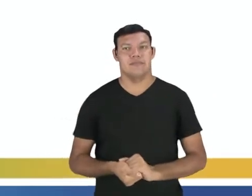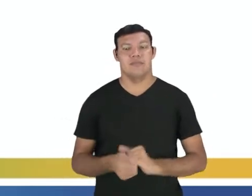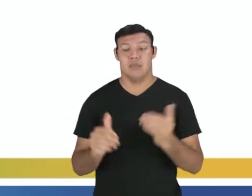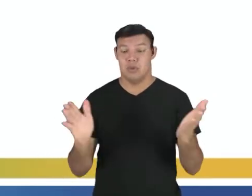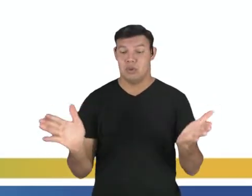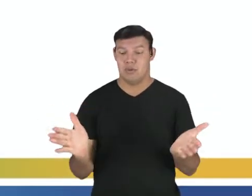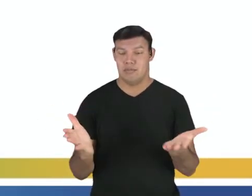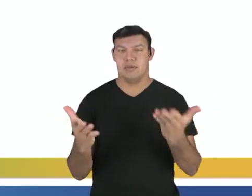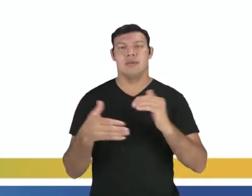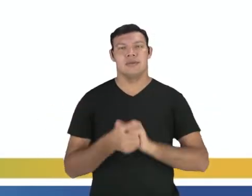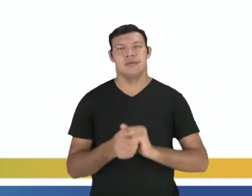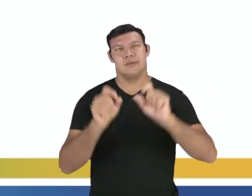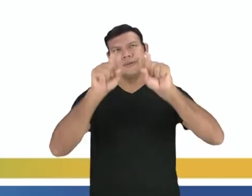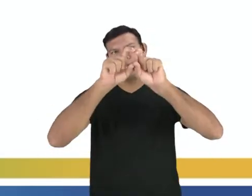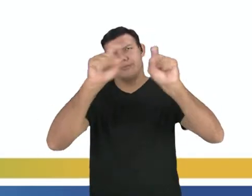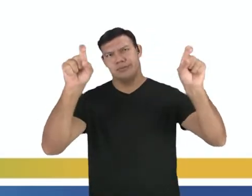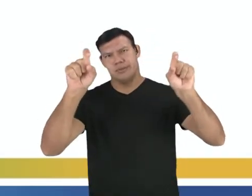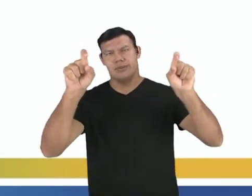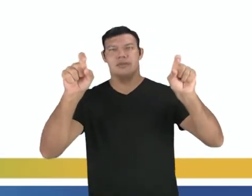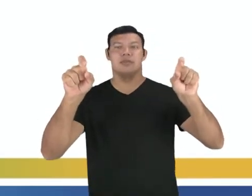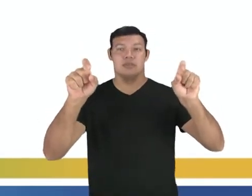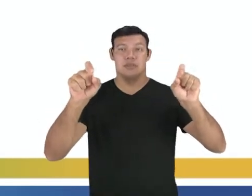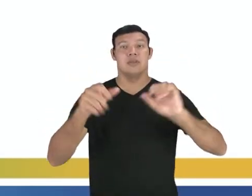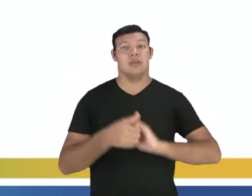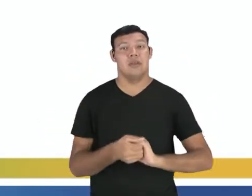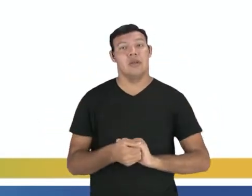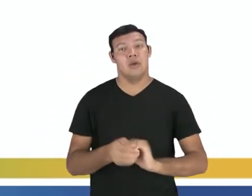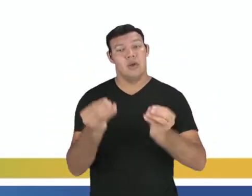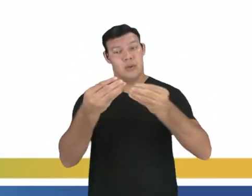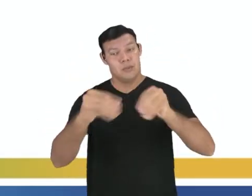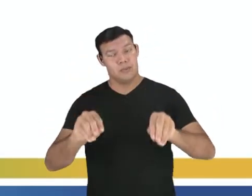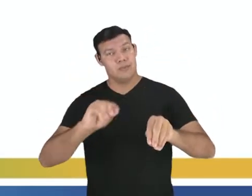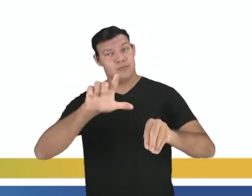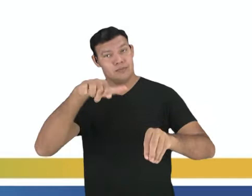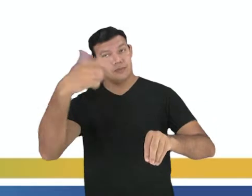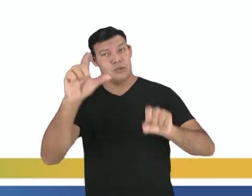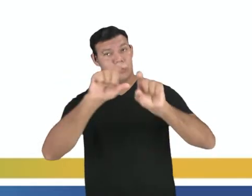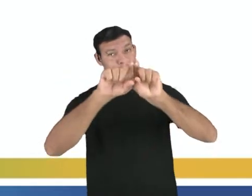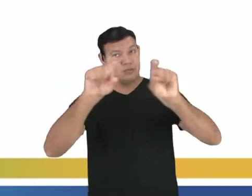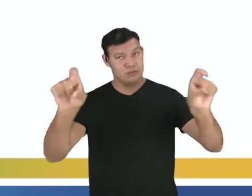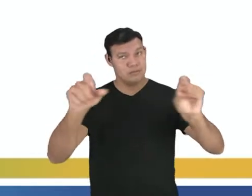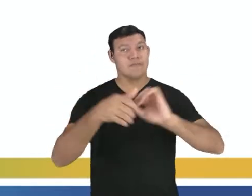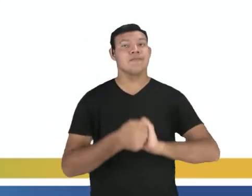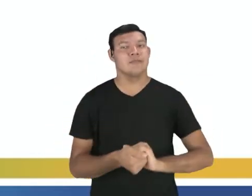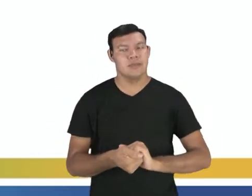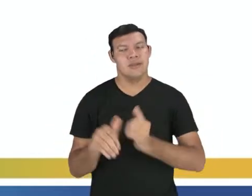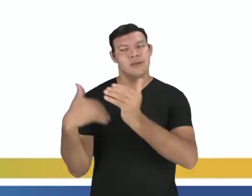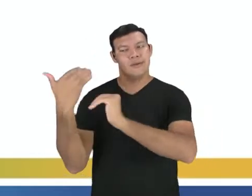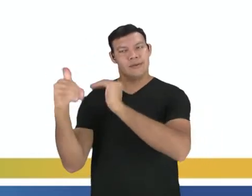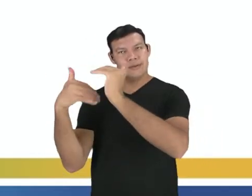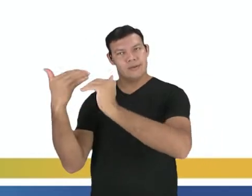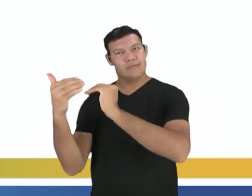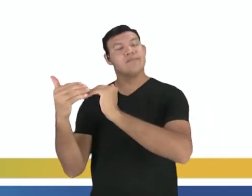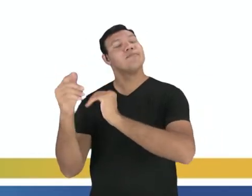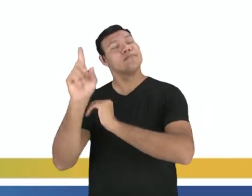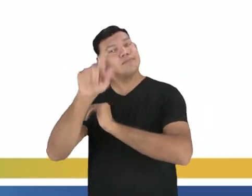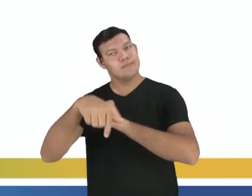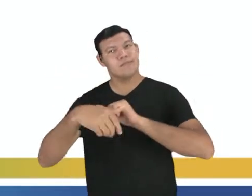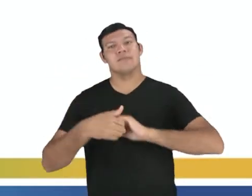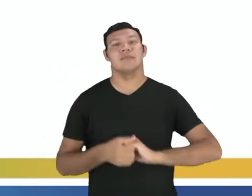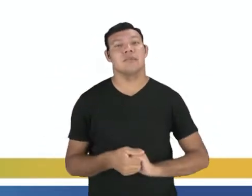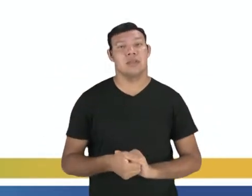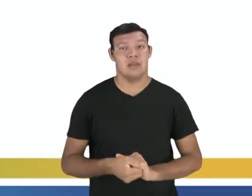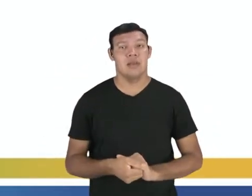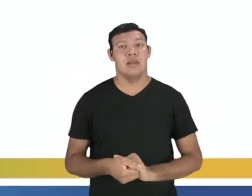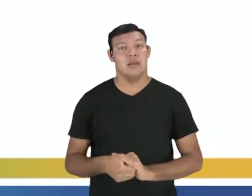causas em um parágrafo e as consequências em outro. E isso é um tipo de desenvolvimento. Lembrando sempre o